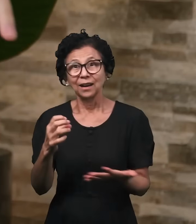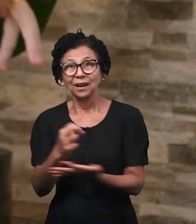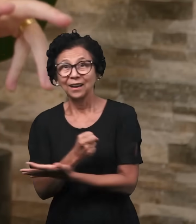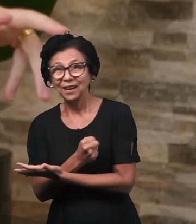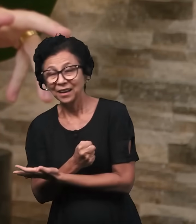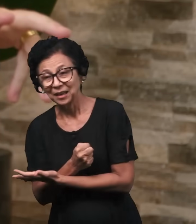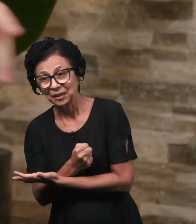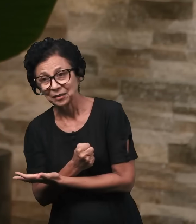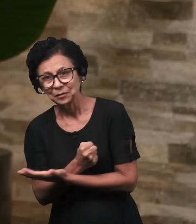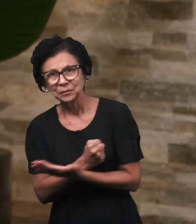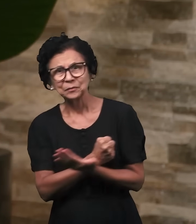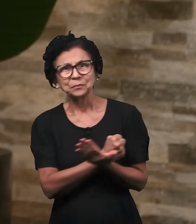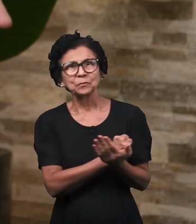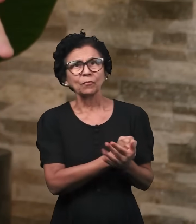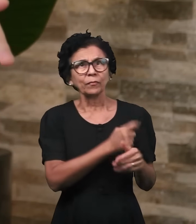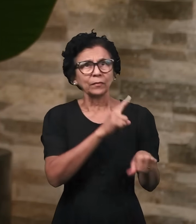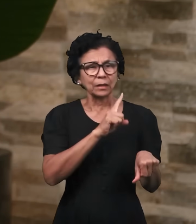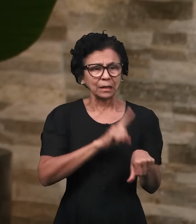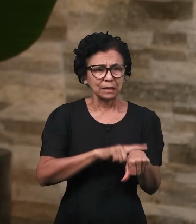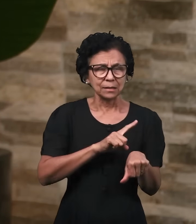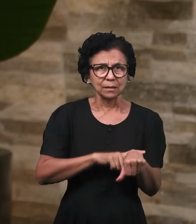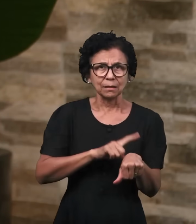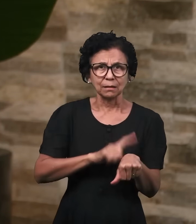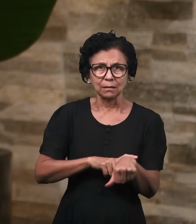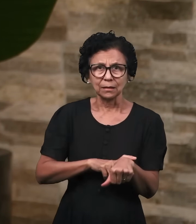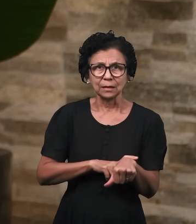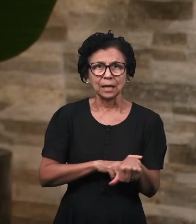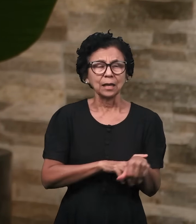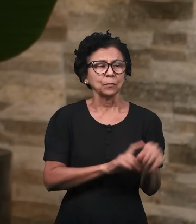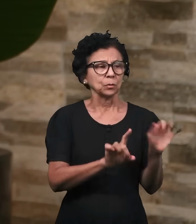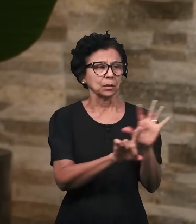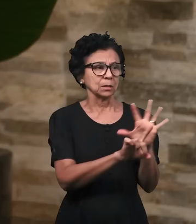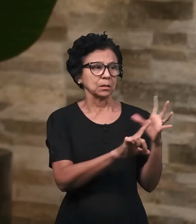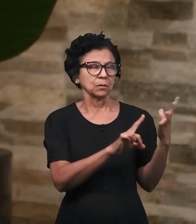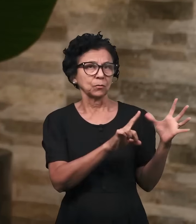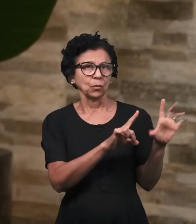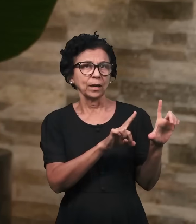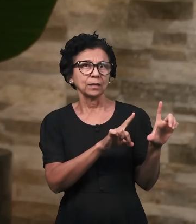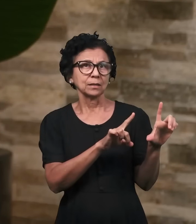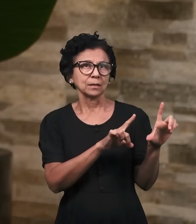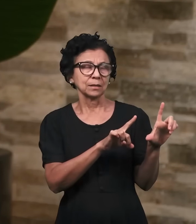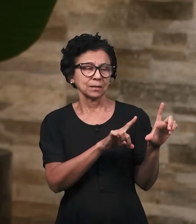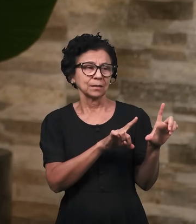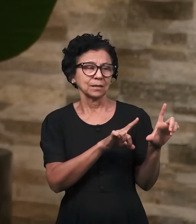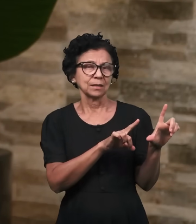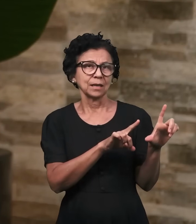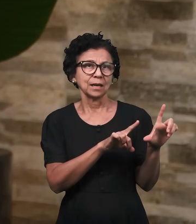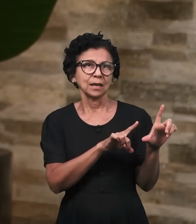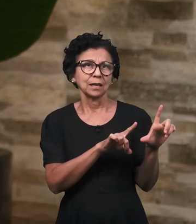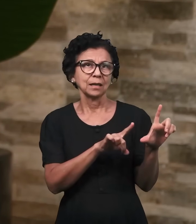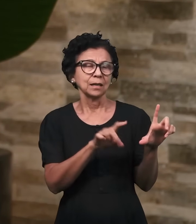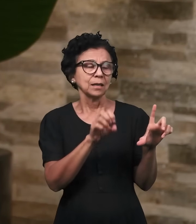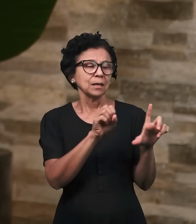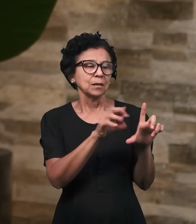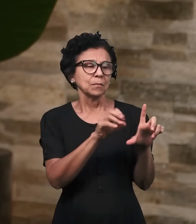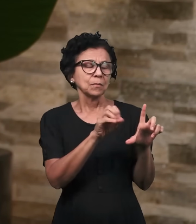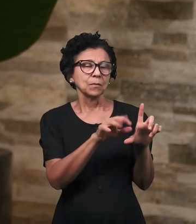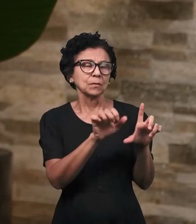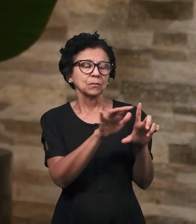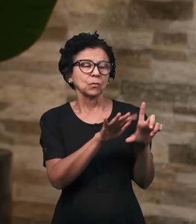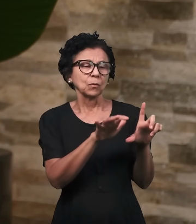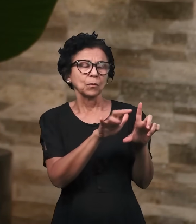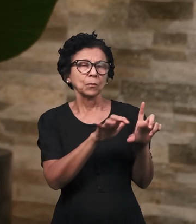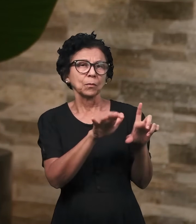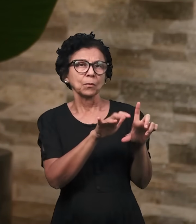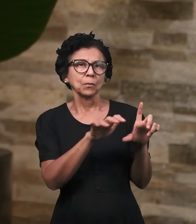esse tempo que angustia, o tempo dos influências que o senhor fazia referência, é o primeiro tempo, é antes do ponto e vírgula. O tempo de nascer e o tempo de morrer.